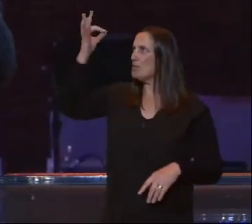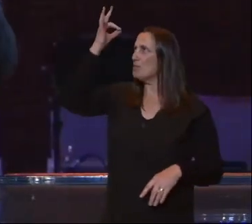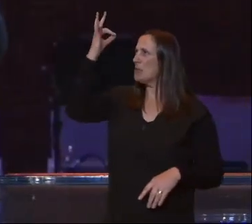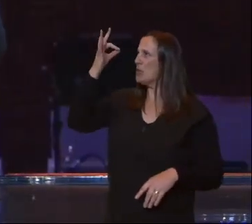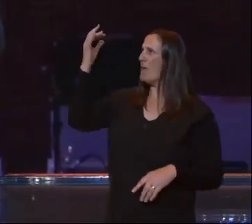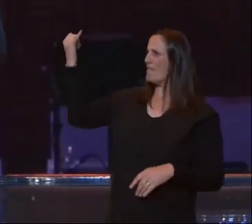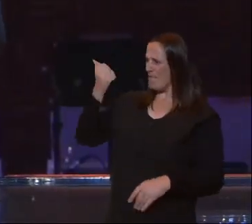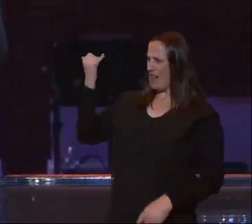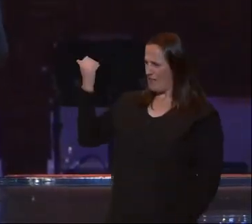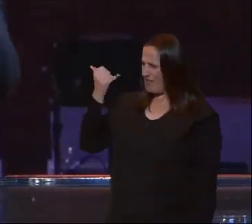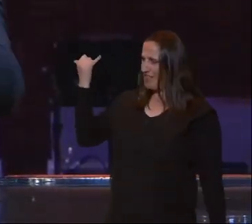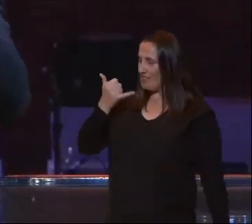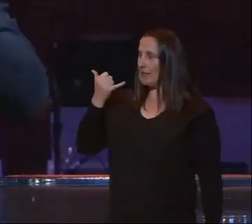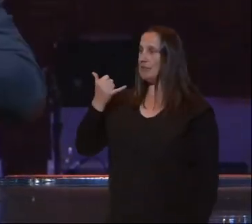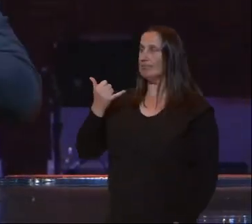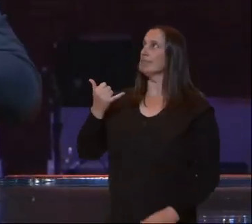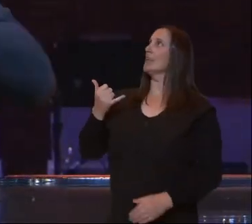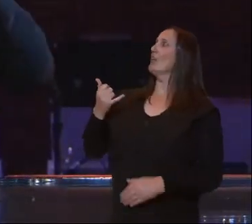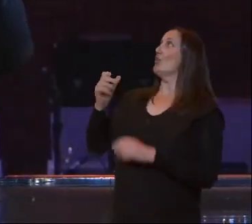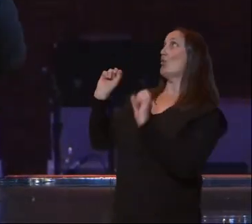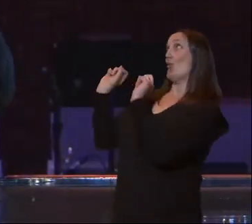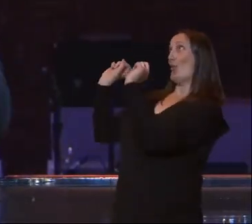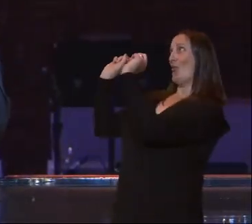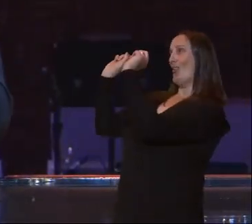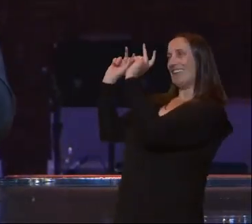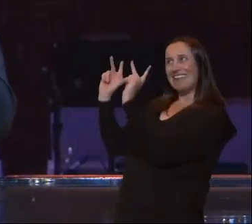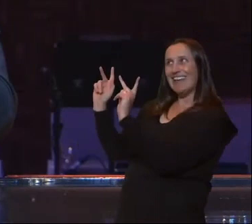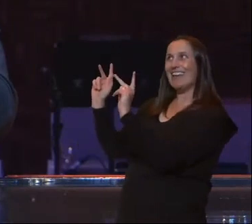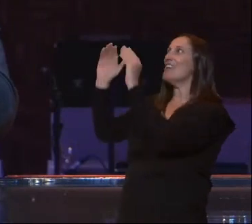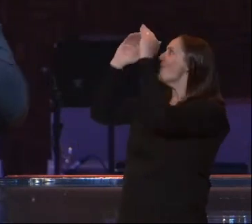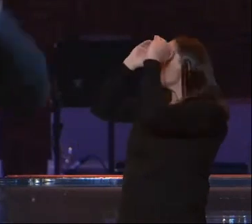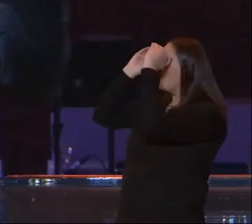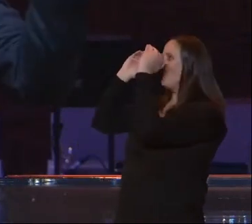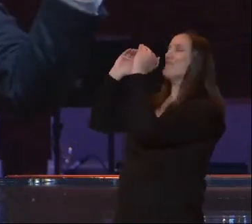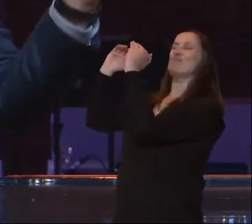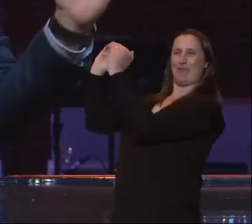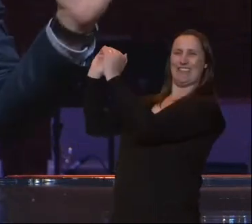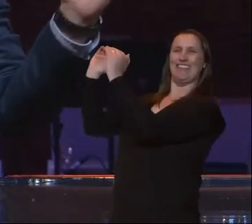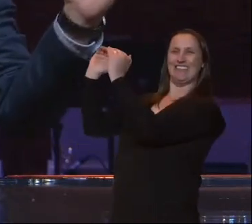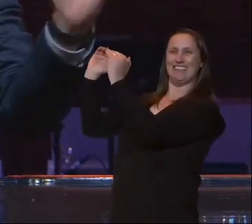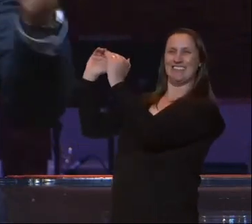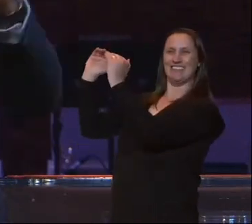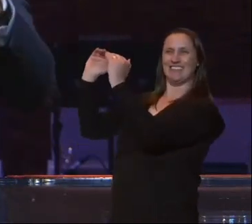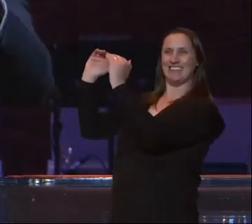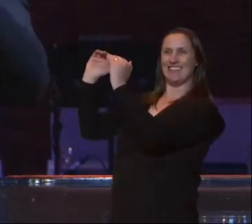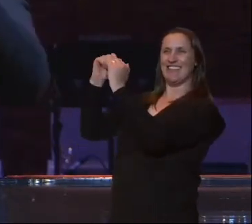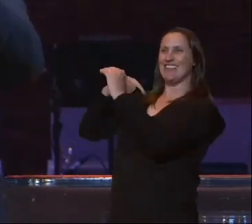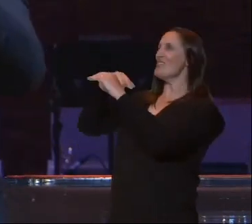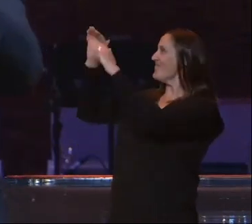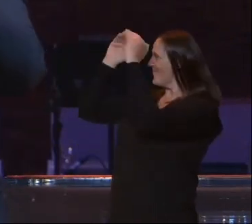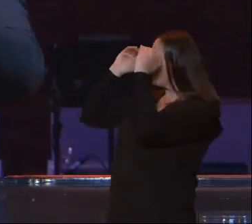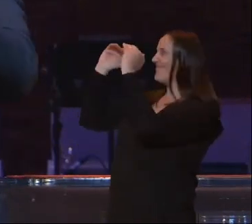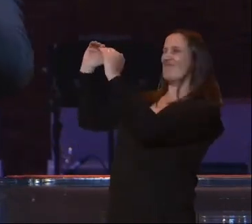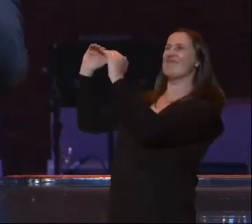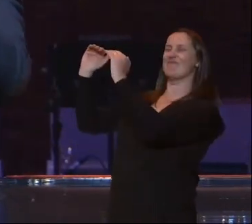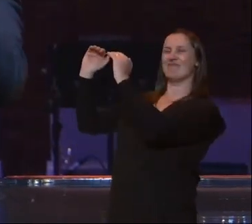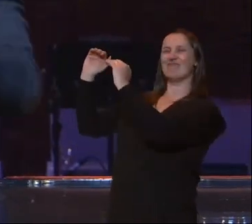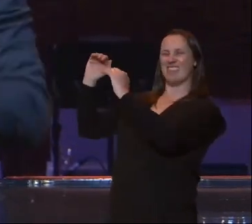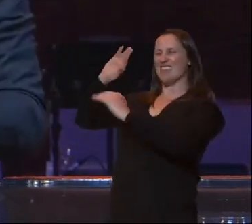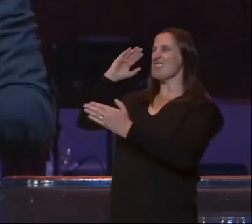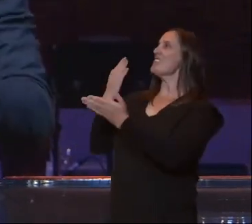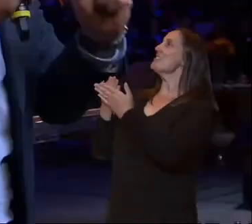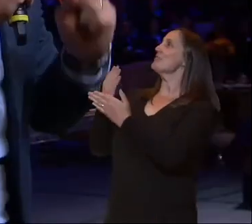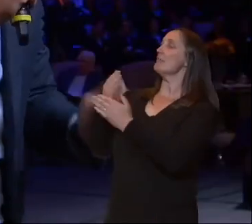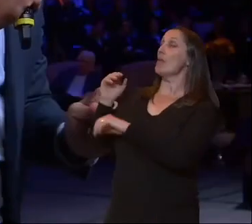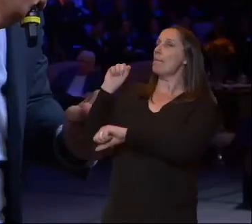ela é clara, você tem convicção, já sentiu Deus falando assim? Falei, tá bom Deus, eu creio na tua provisão.